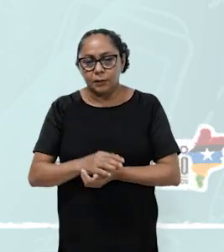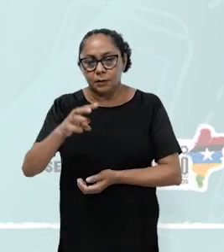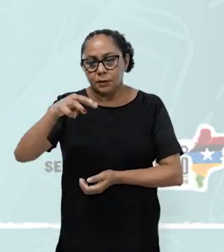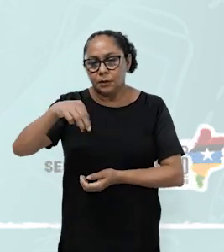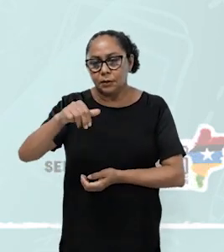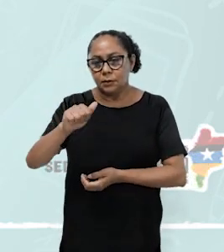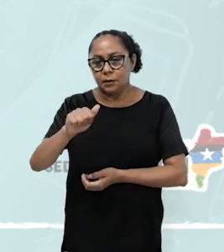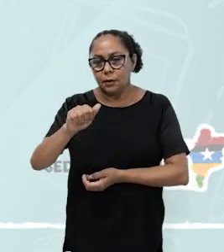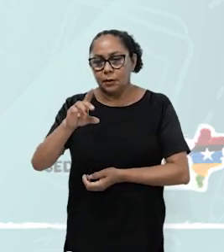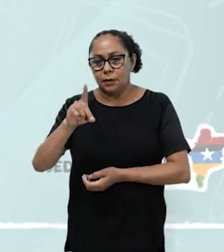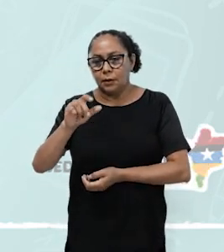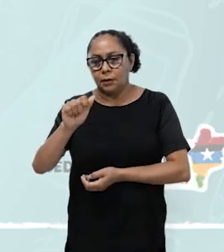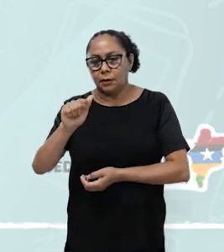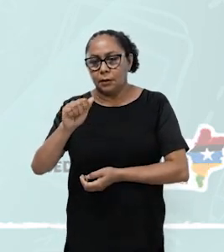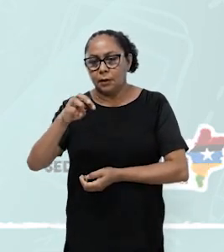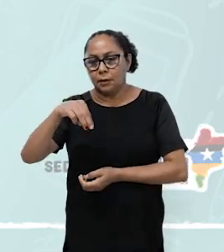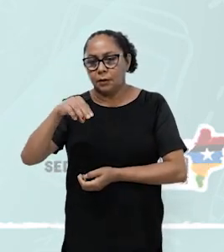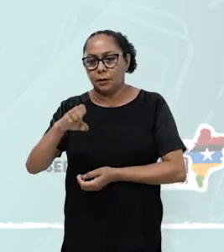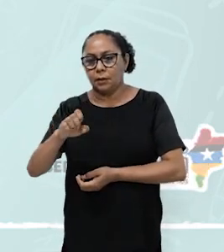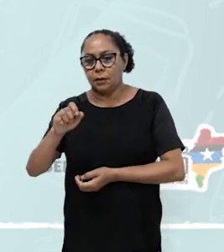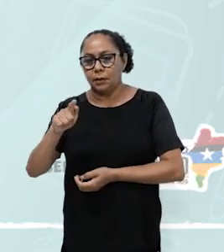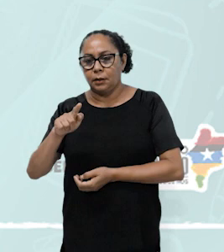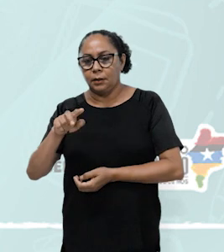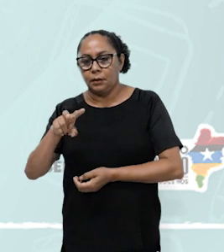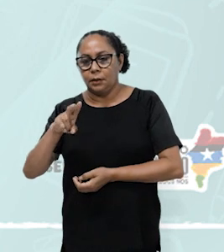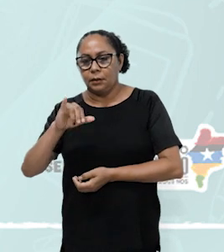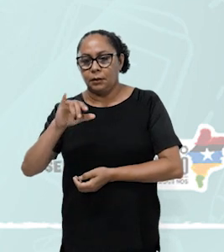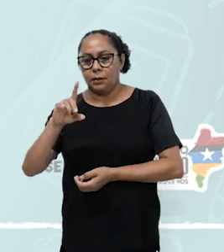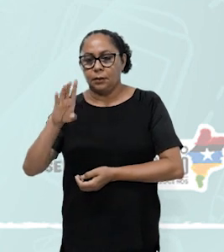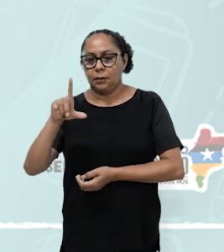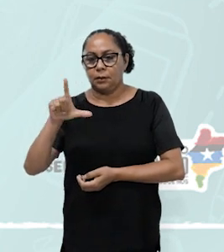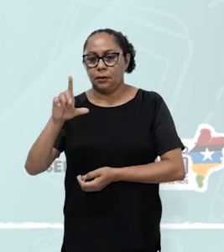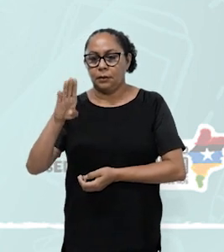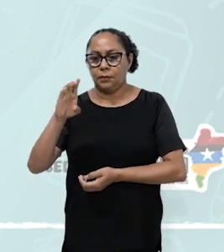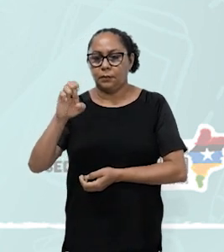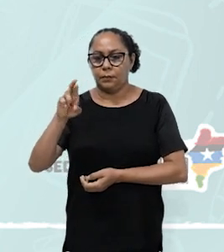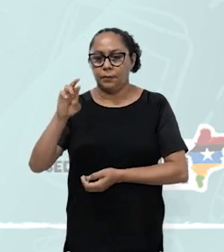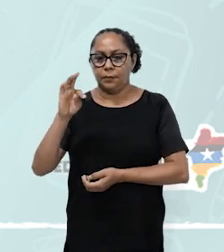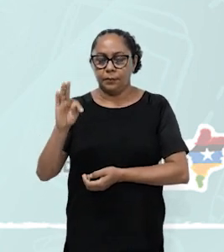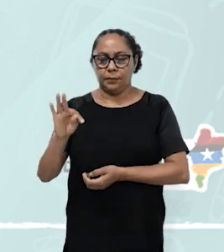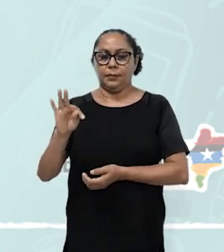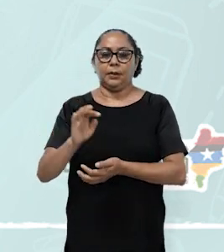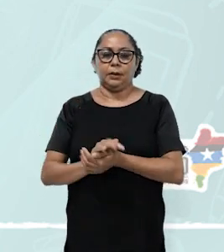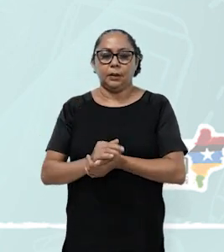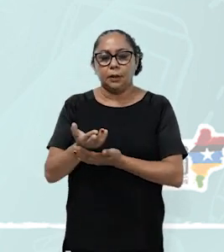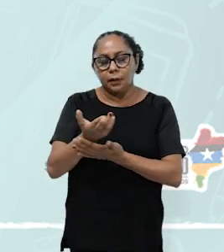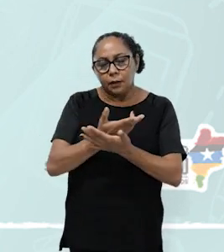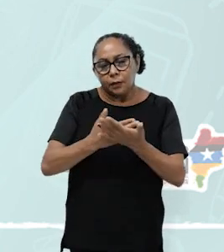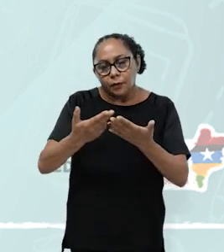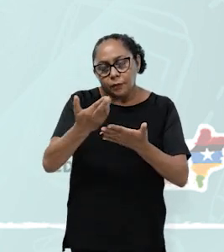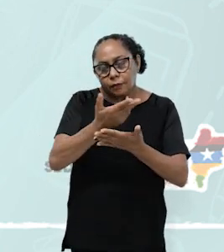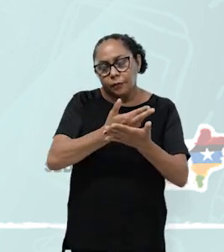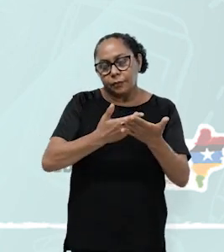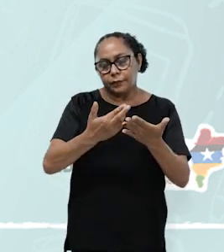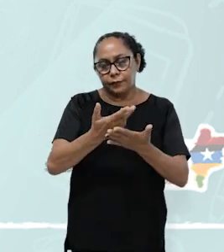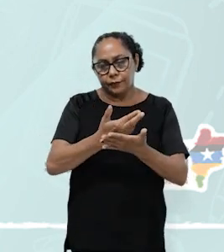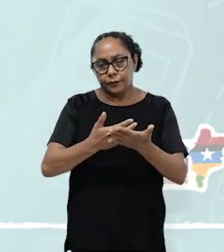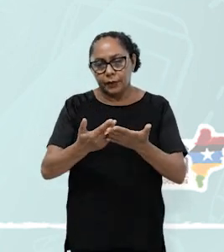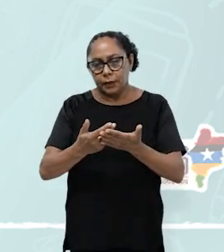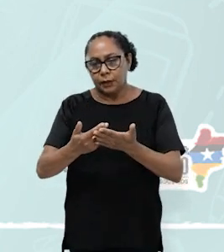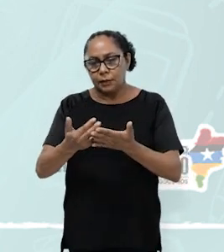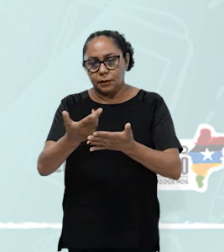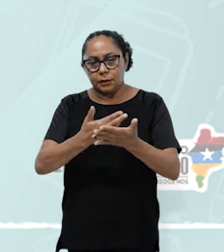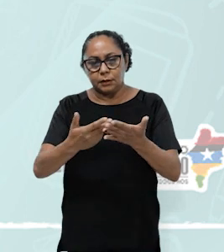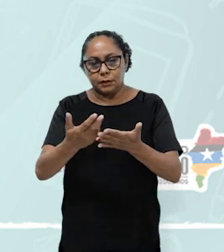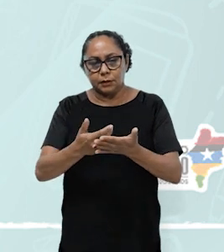Madame Yvette Guilbert, que era a dona do Moulin Rouge, que em um dos vários quadros, das várias caricaturas que o Lautrec fez dela,